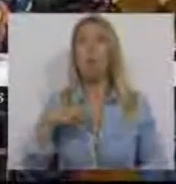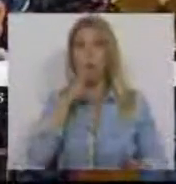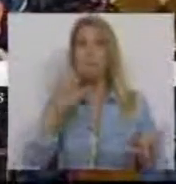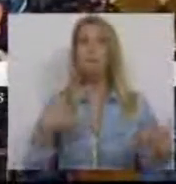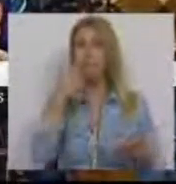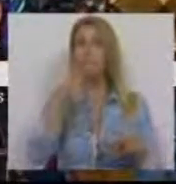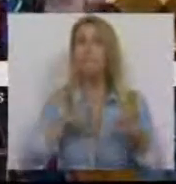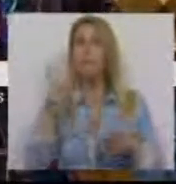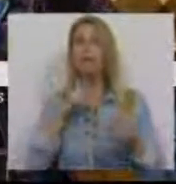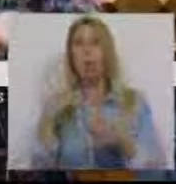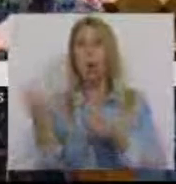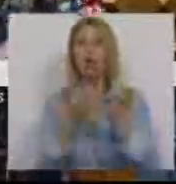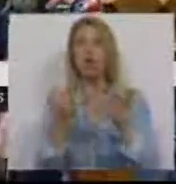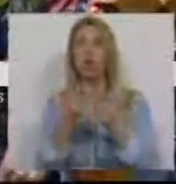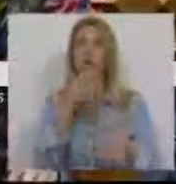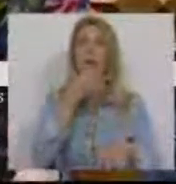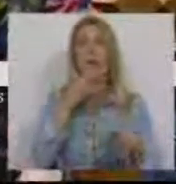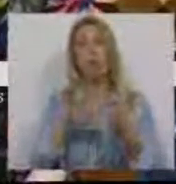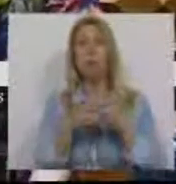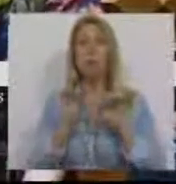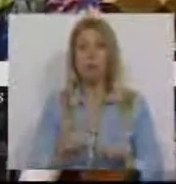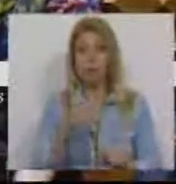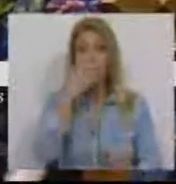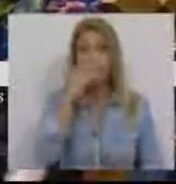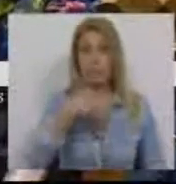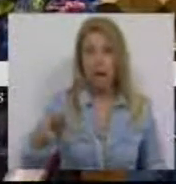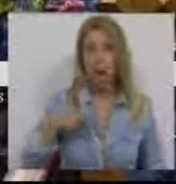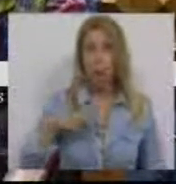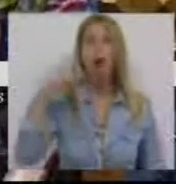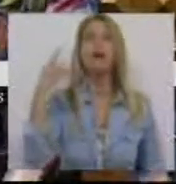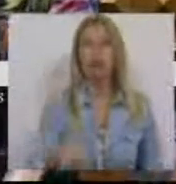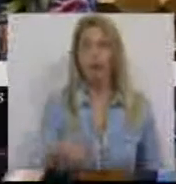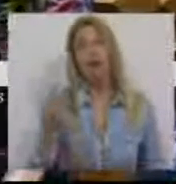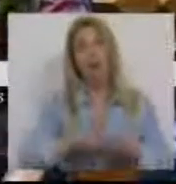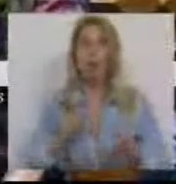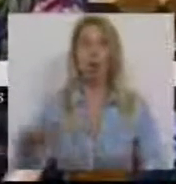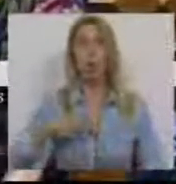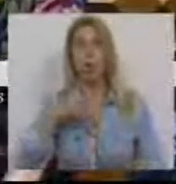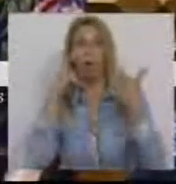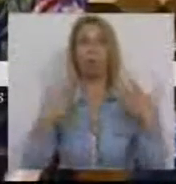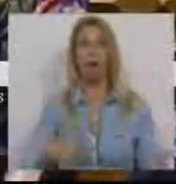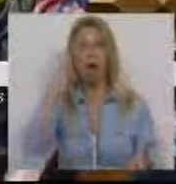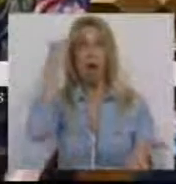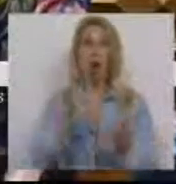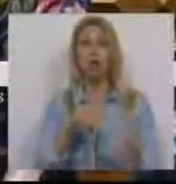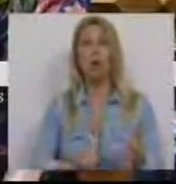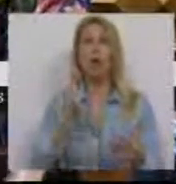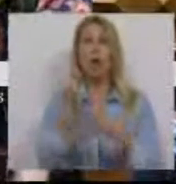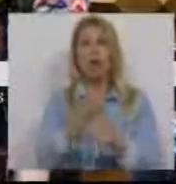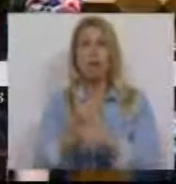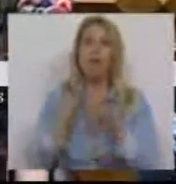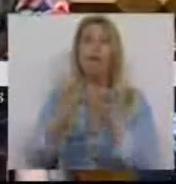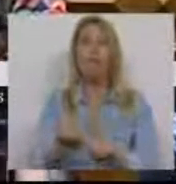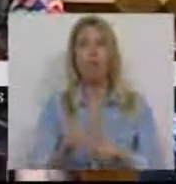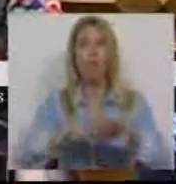os seus problemas? Quem tem medo é porque teme as consequências do que anda a fazer e da redução que anda a fazer nos técnicos da Segurança Social. E